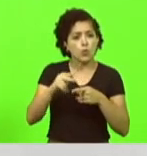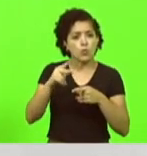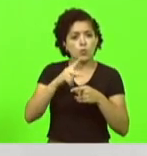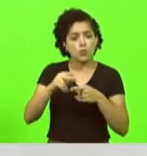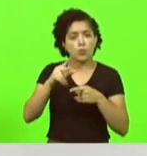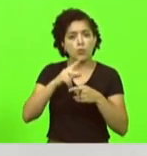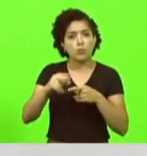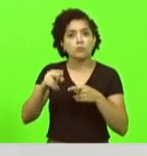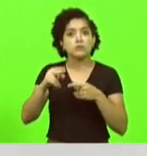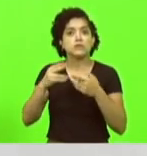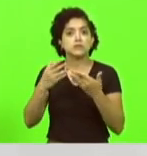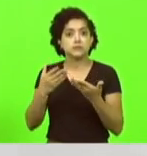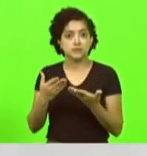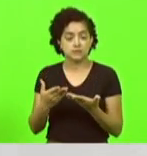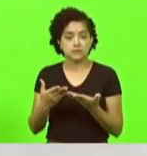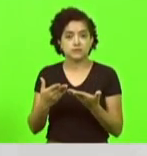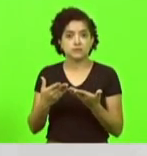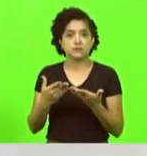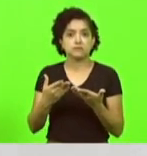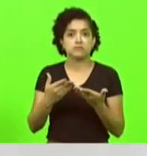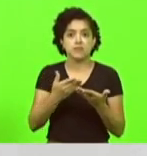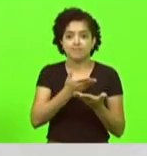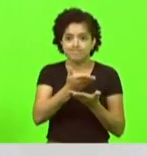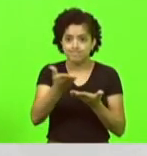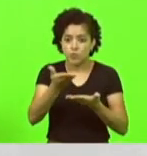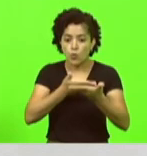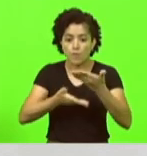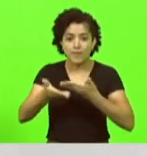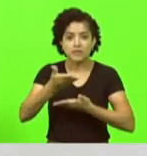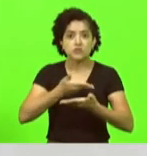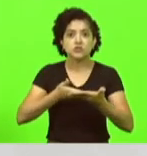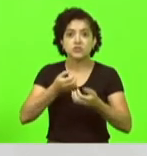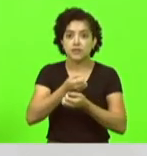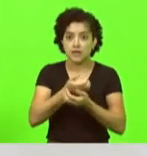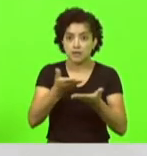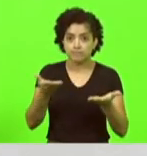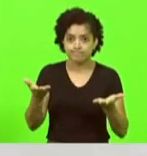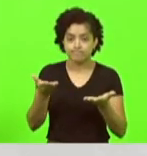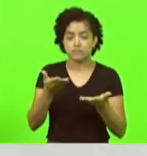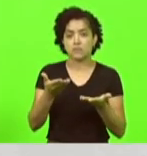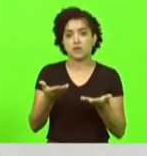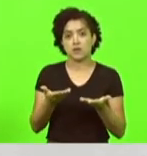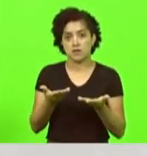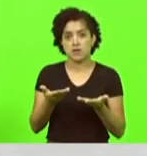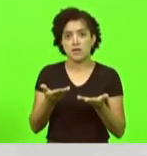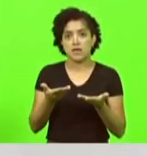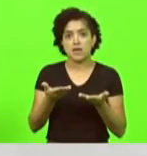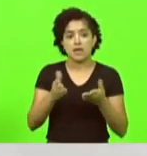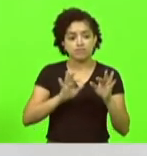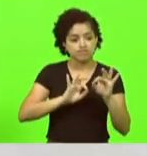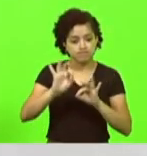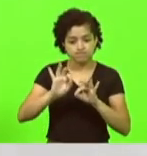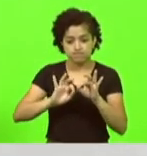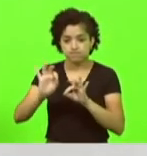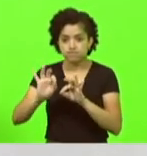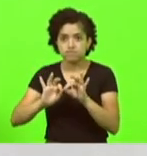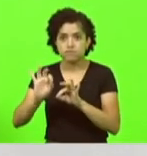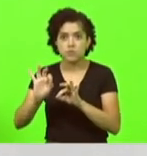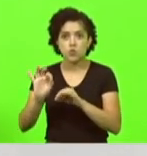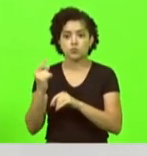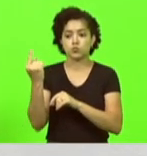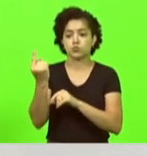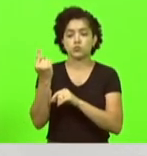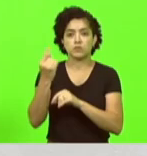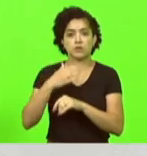eu quero dividir elas todas com vocês Como disse há pouco esta construção ela não foi feita somente